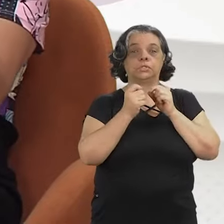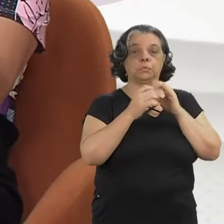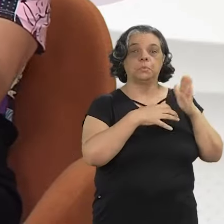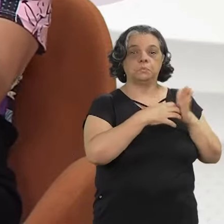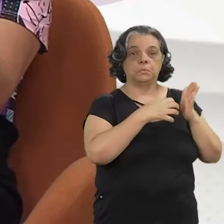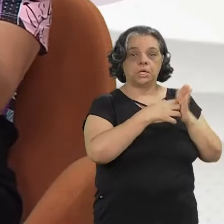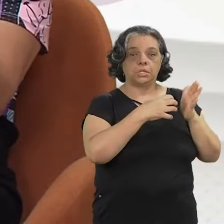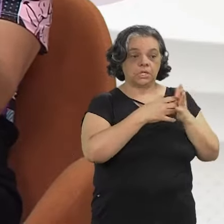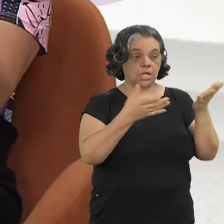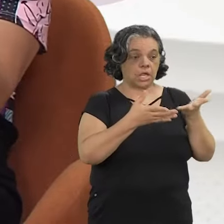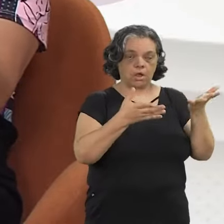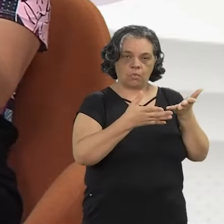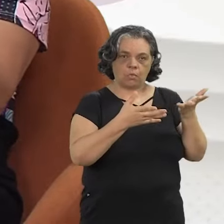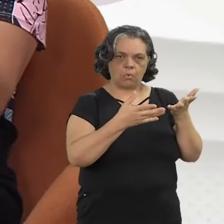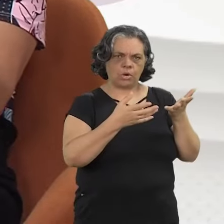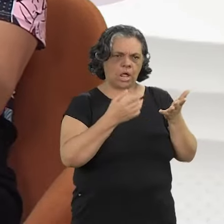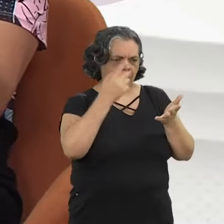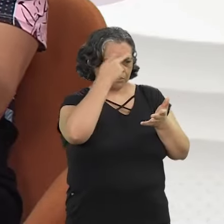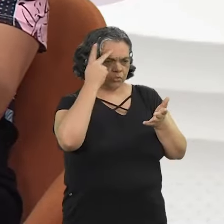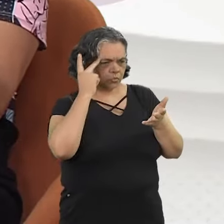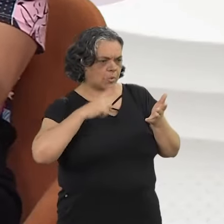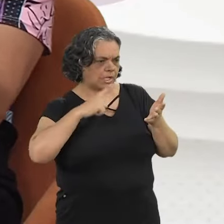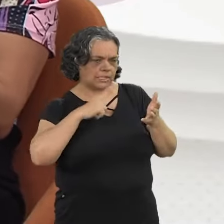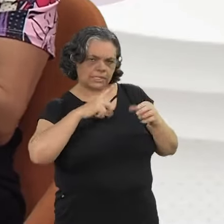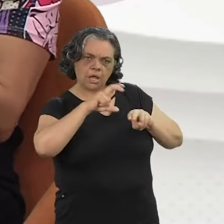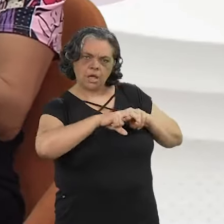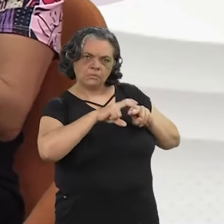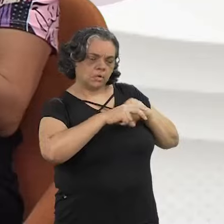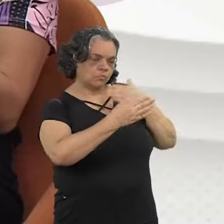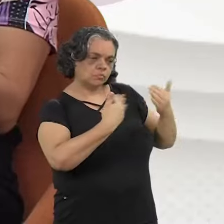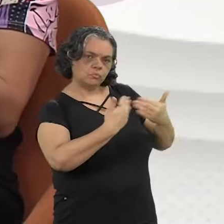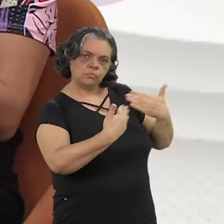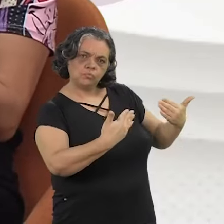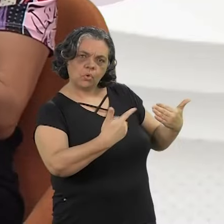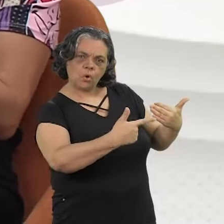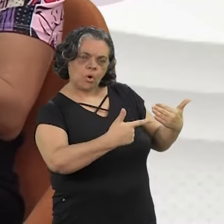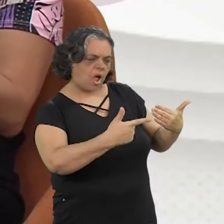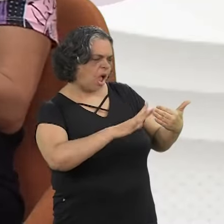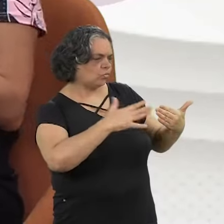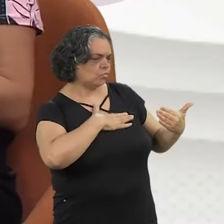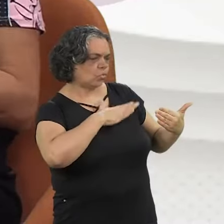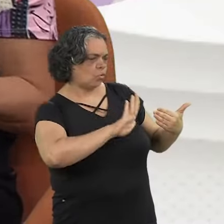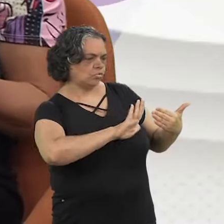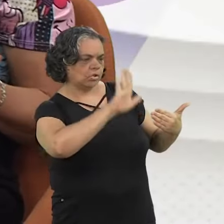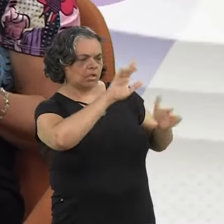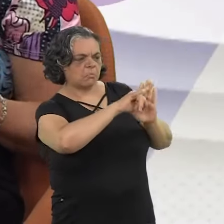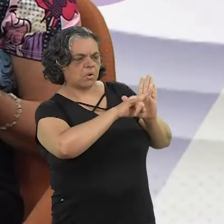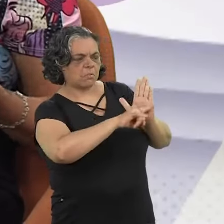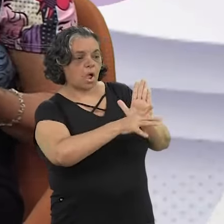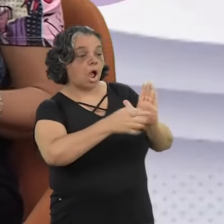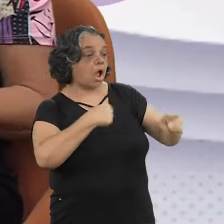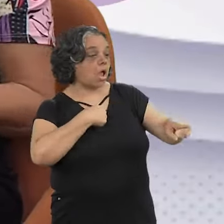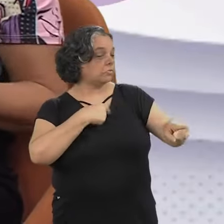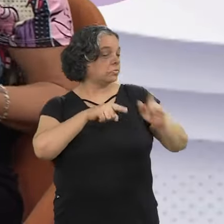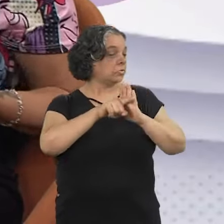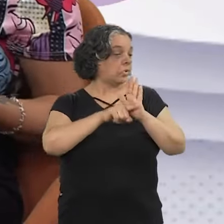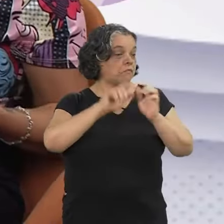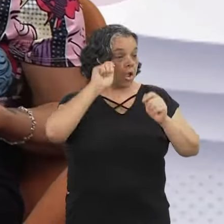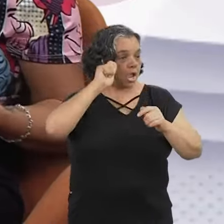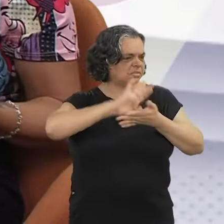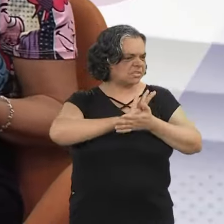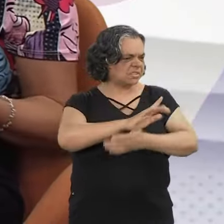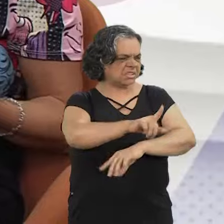negócio onde agora o consumidor vai poder ter acento num conselho e vai dizer não gostei dessa programação não gostei que esse